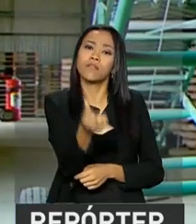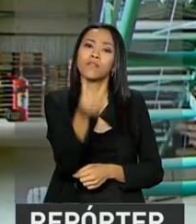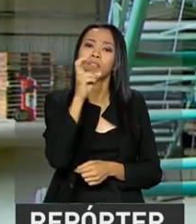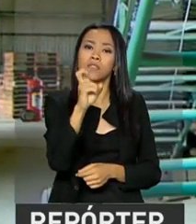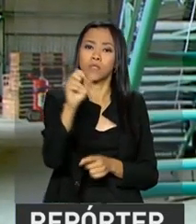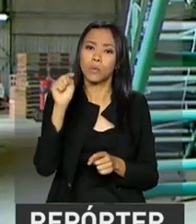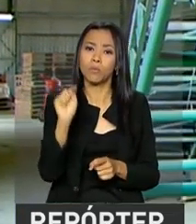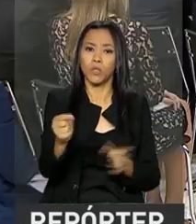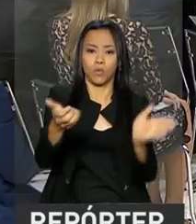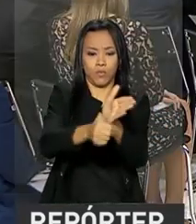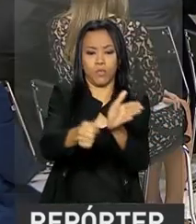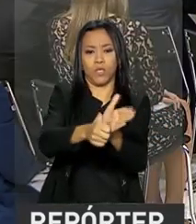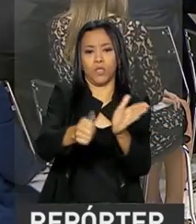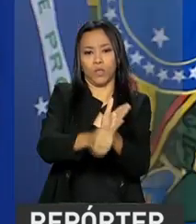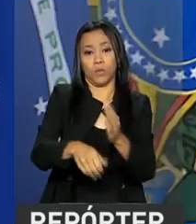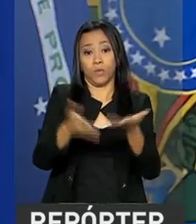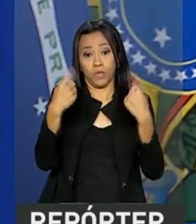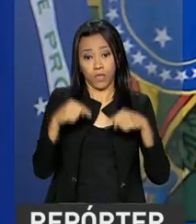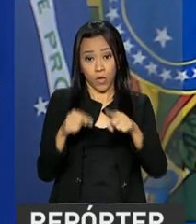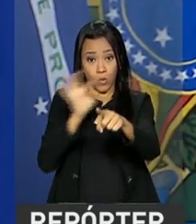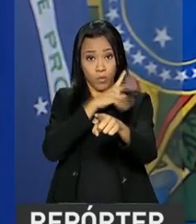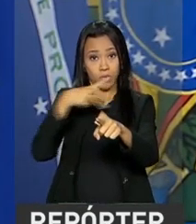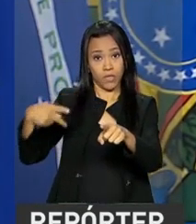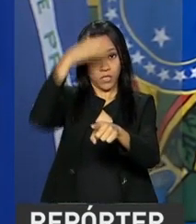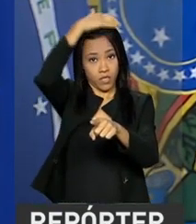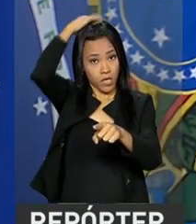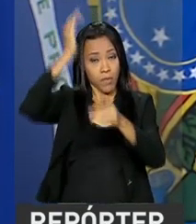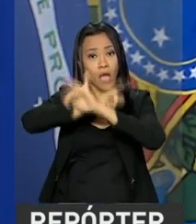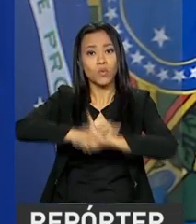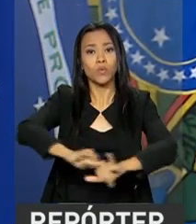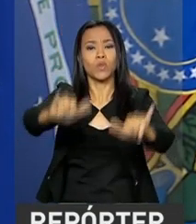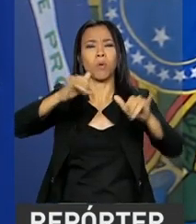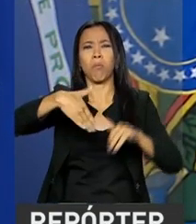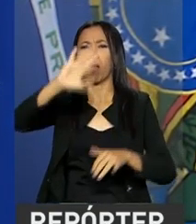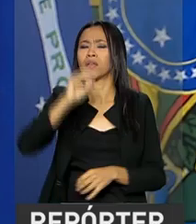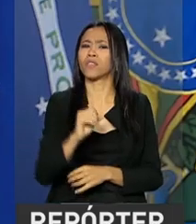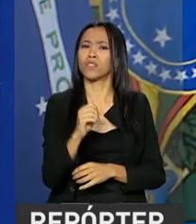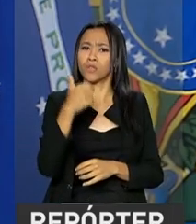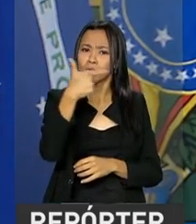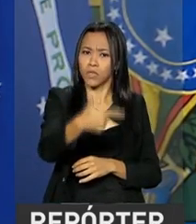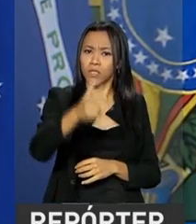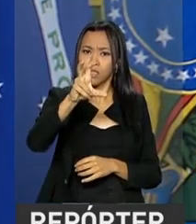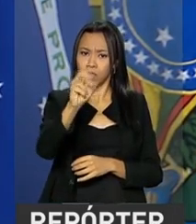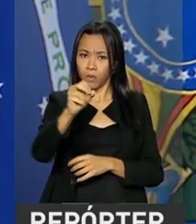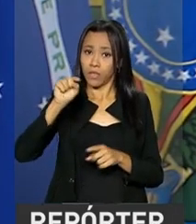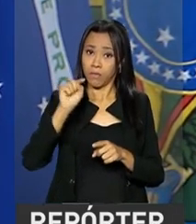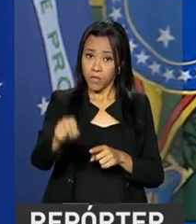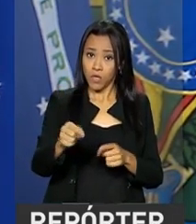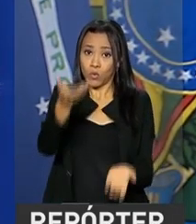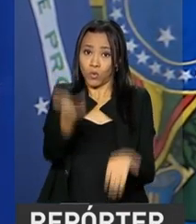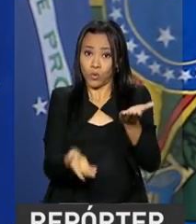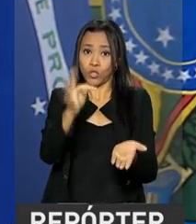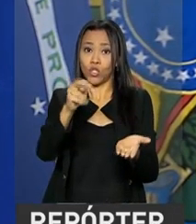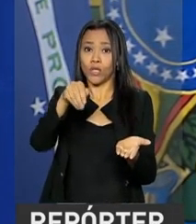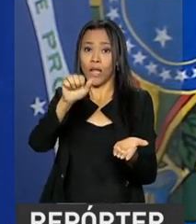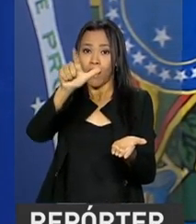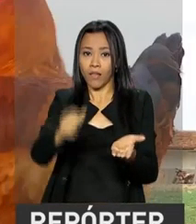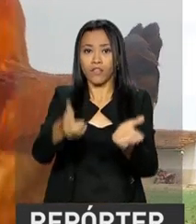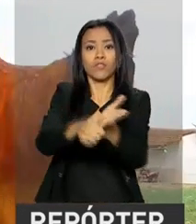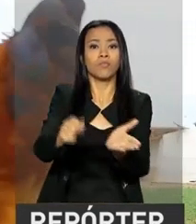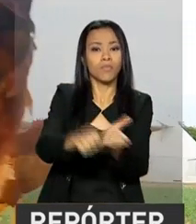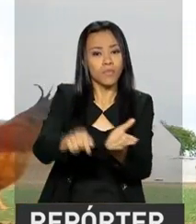milho em grãos. O presidente Michel Temer anunciou a liberação de mais 250 mil toneladas dos estoques